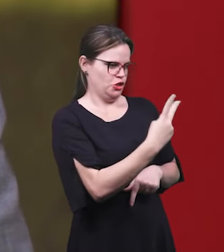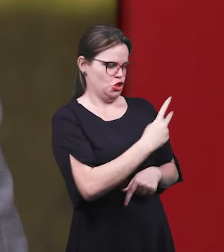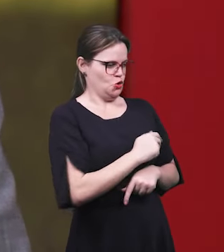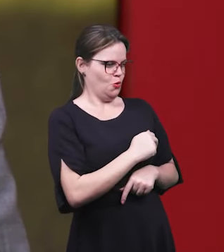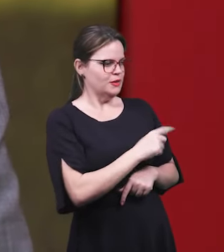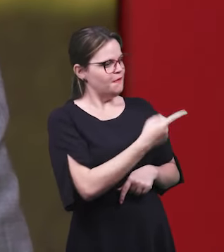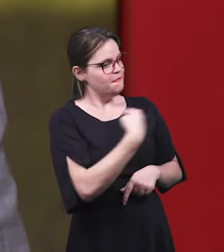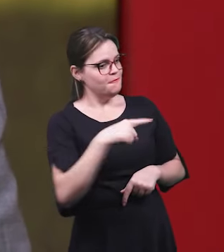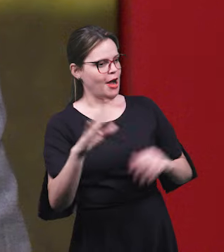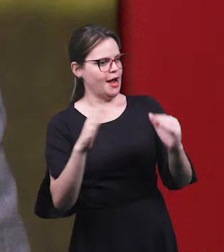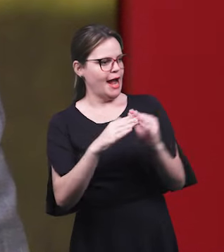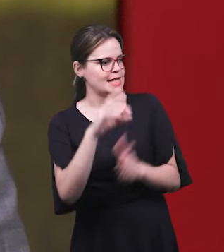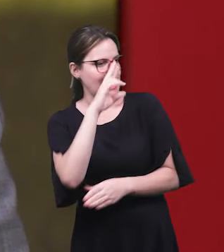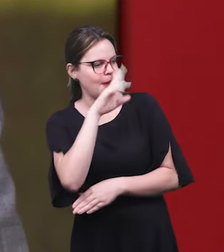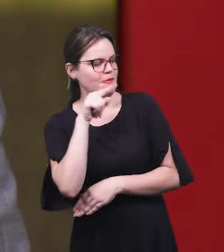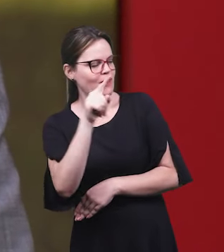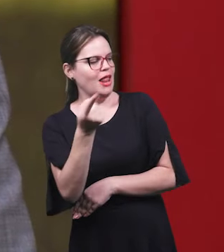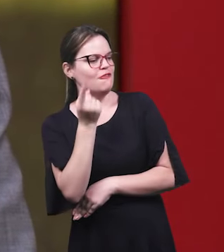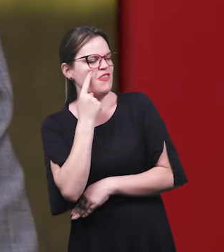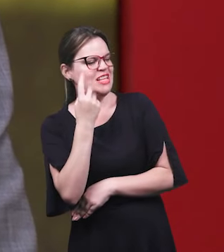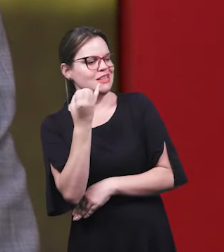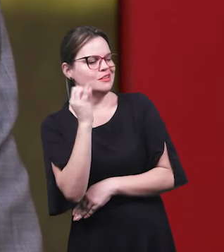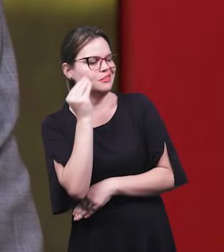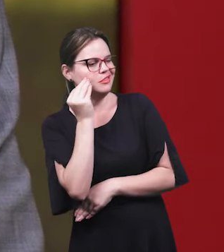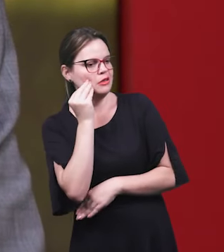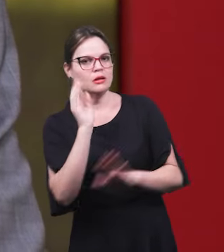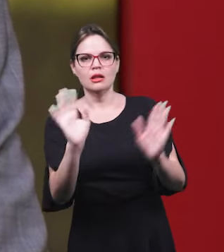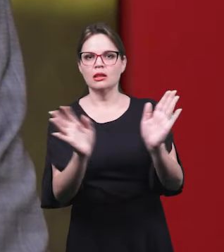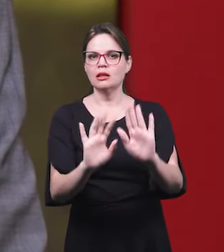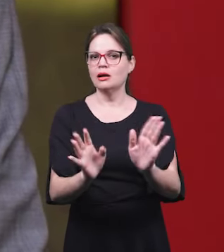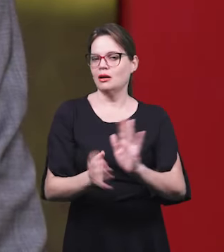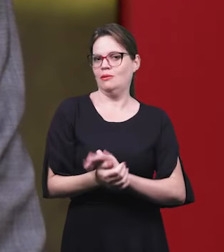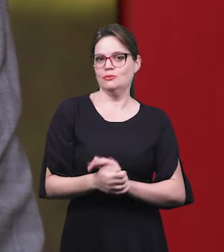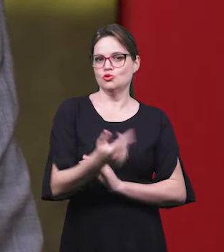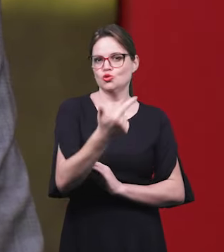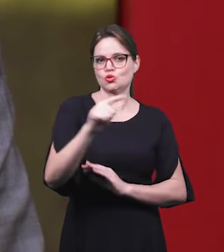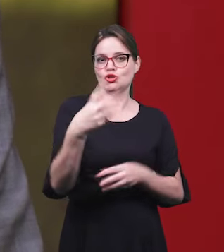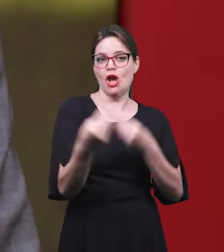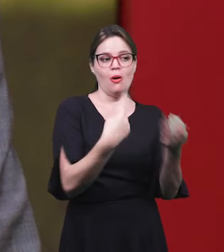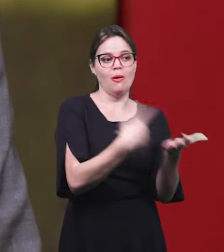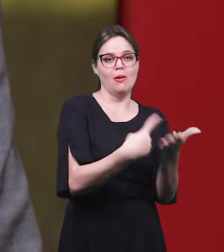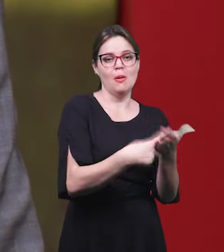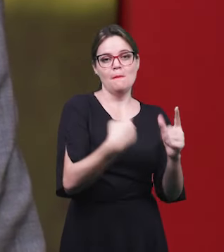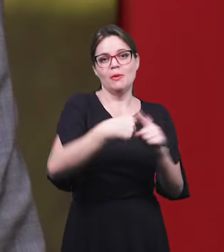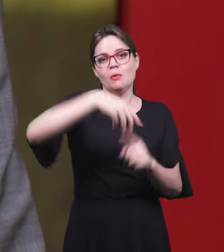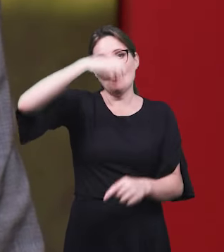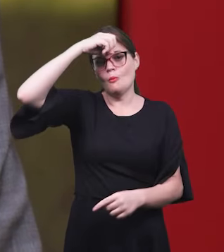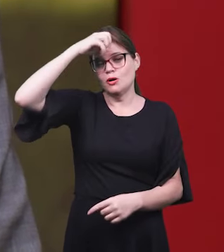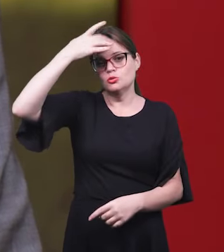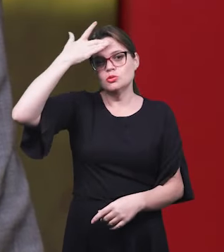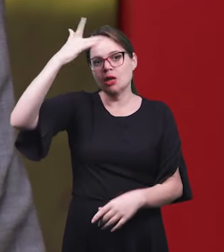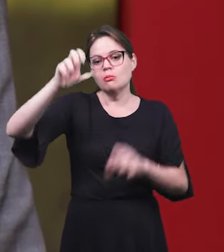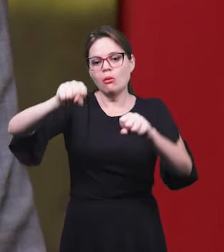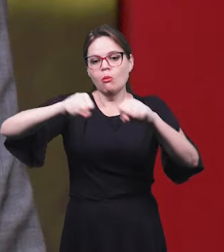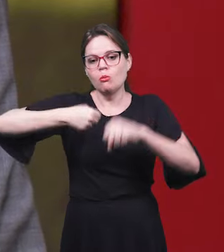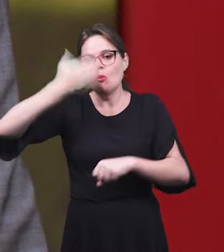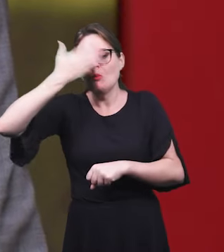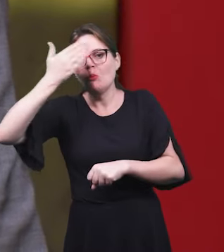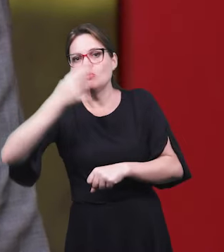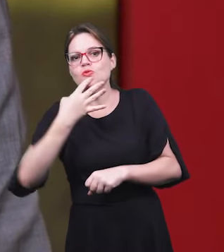nós, mas Deus não faz nada de improviso, né? E como, chama a atenção disso, é importante, como Raabe